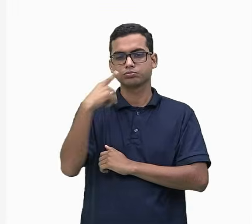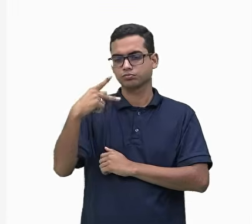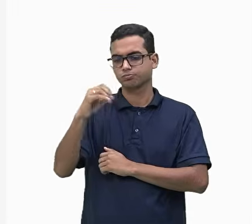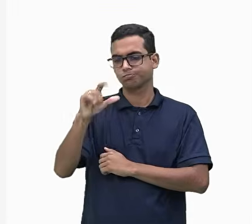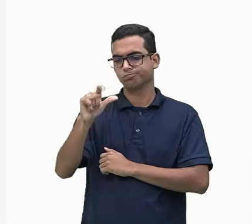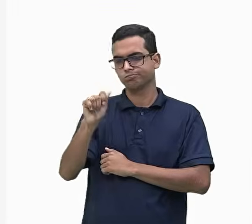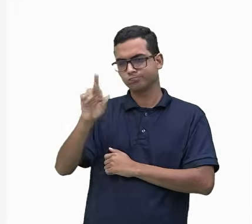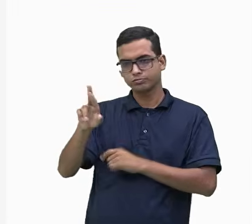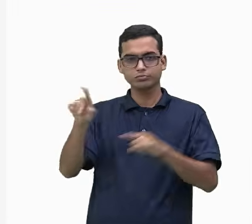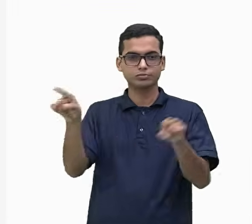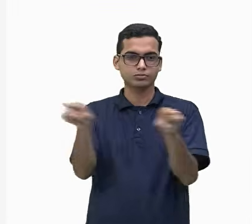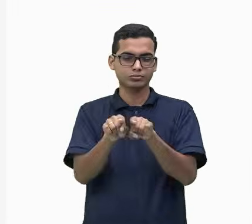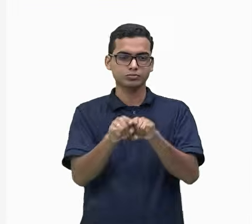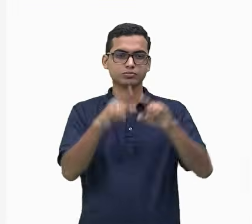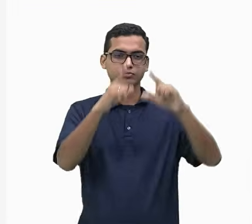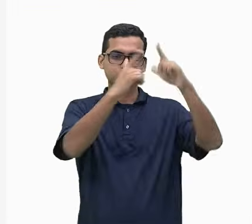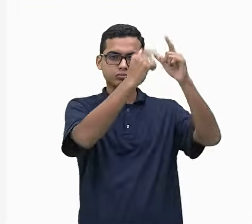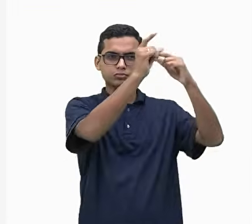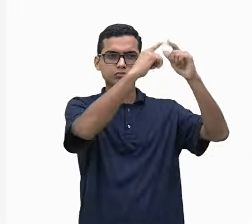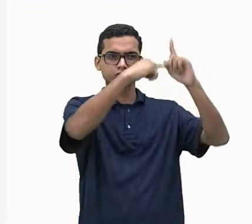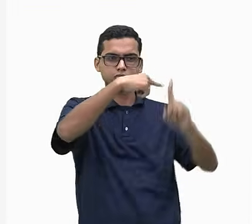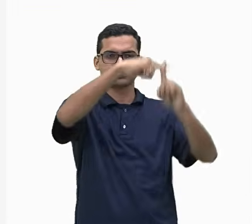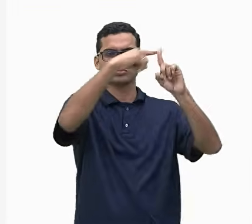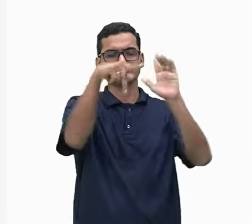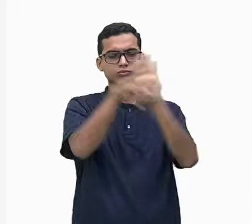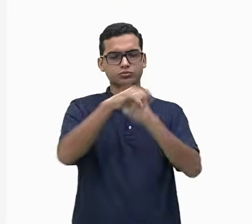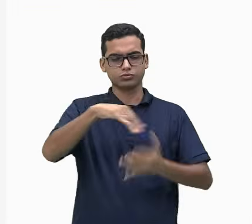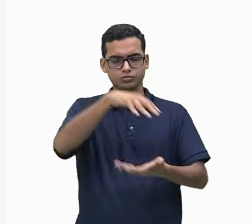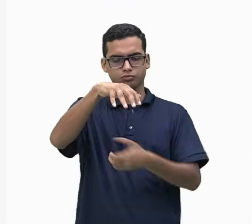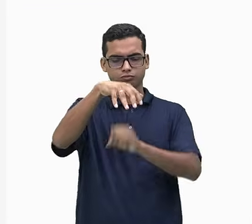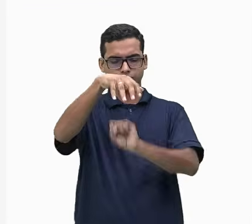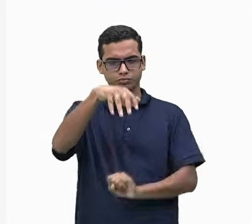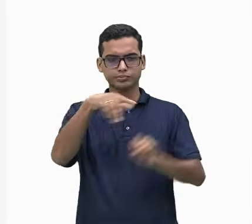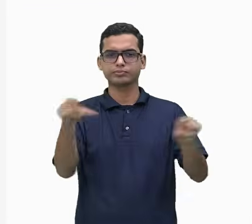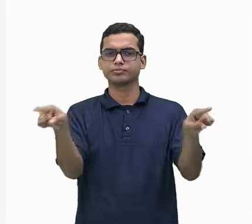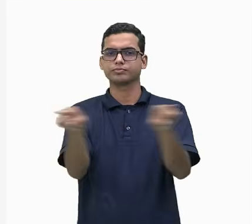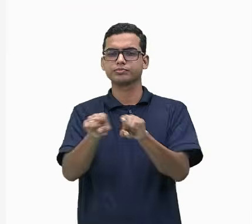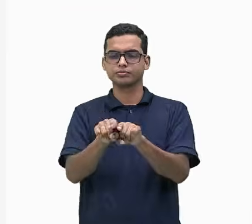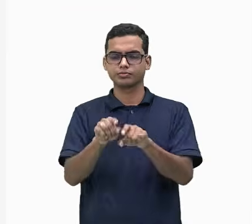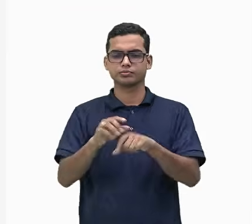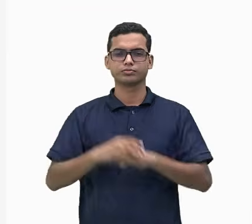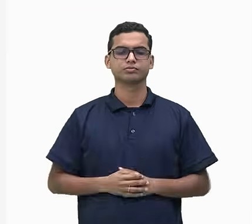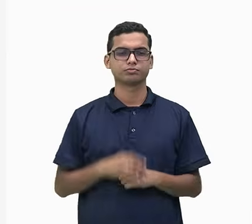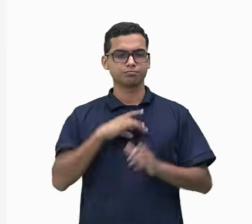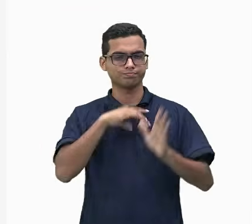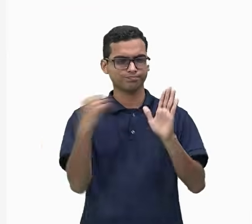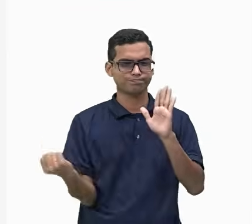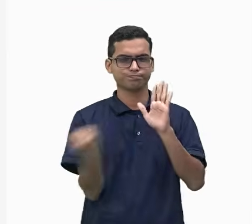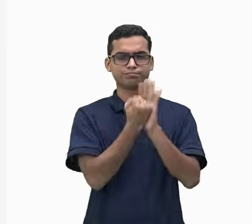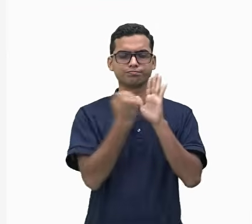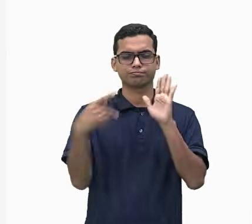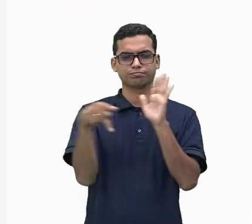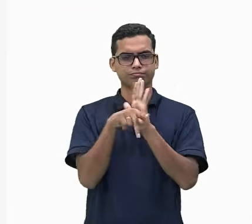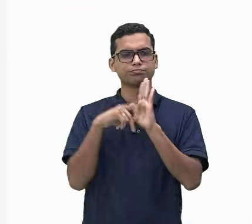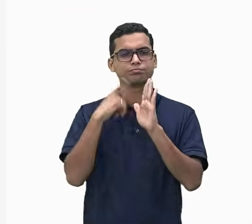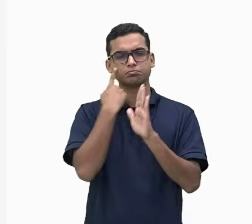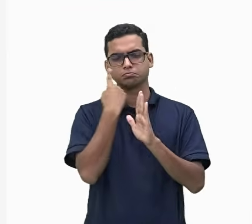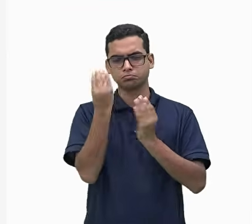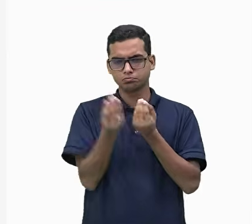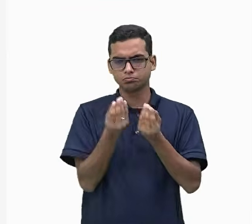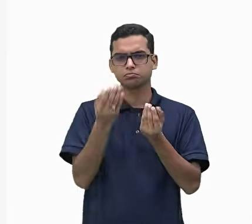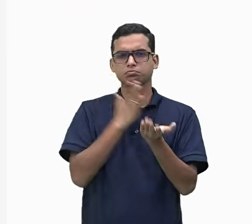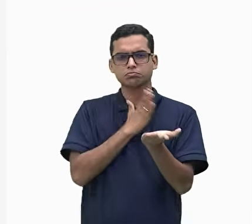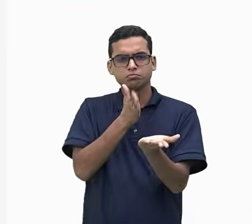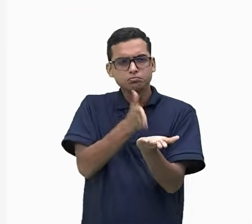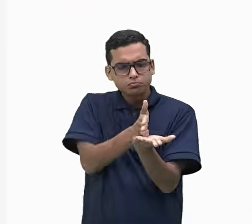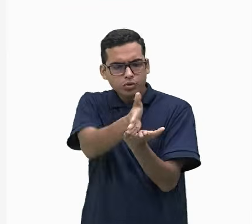a Cruzeiro do Sul no hemisfério sul, que também acaba sendo um marco aí para os meios de